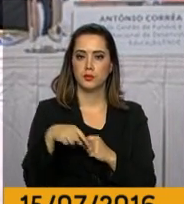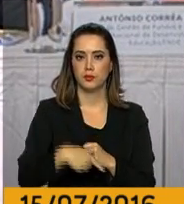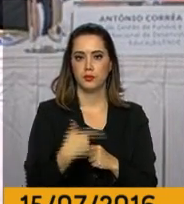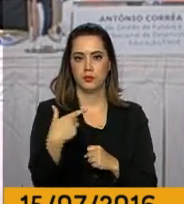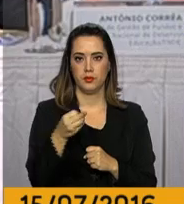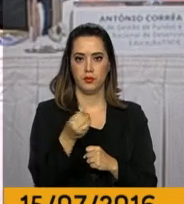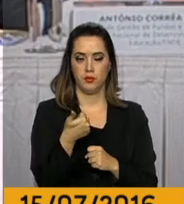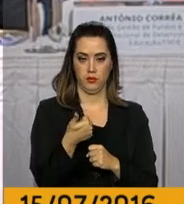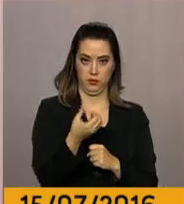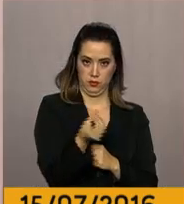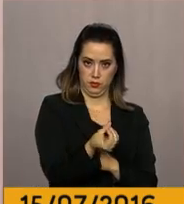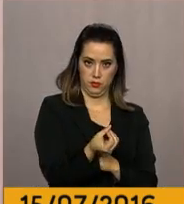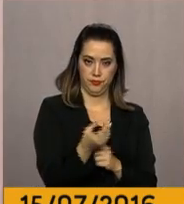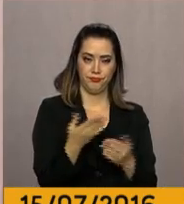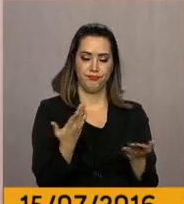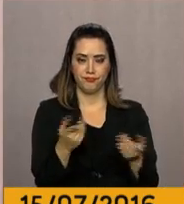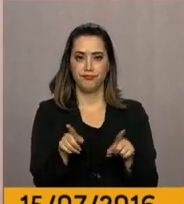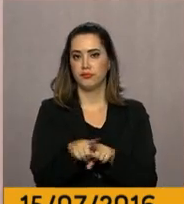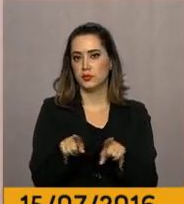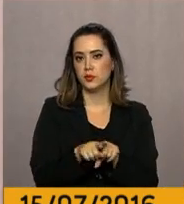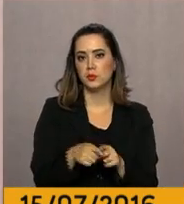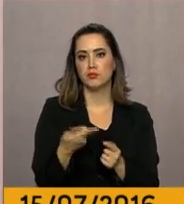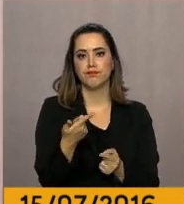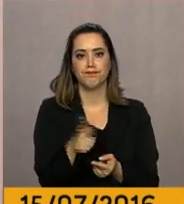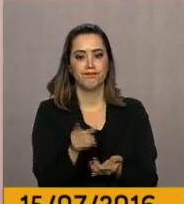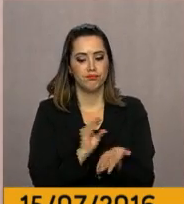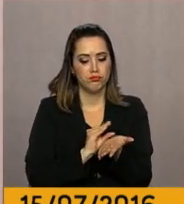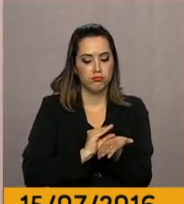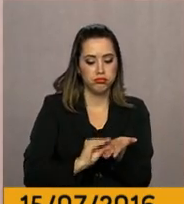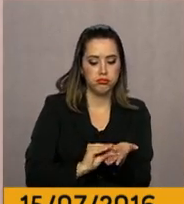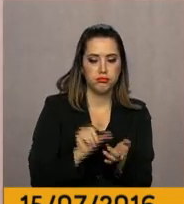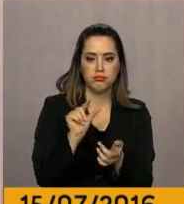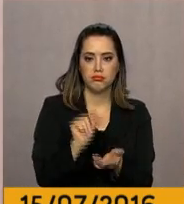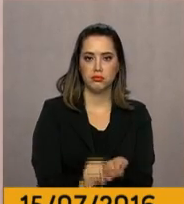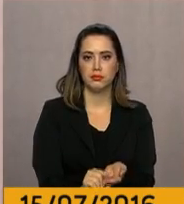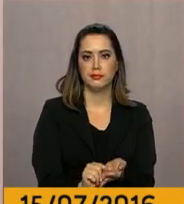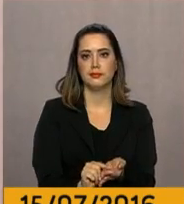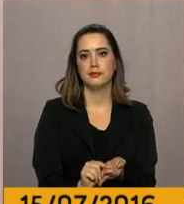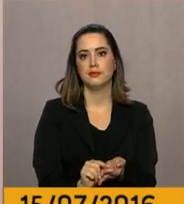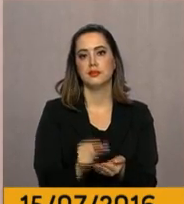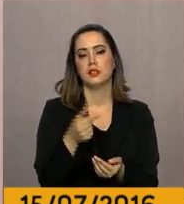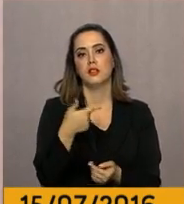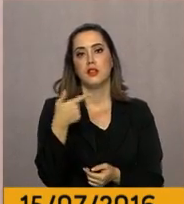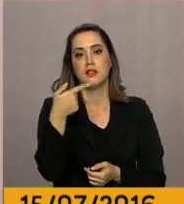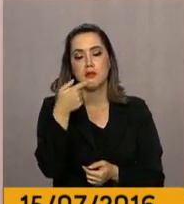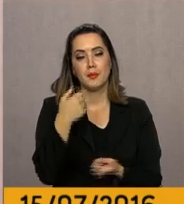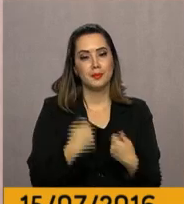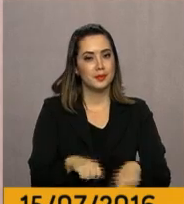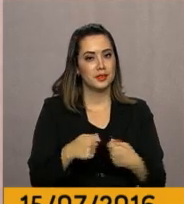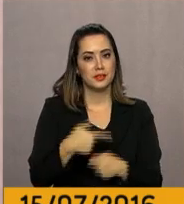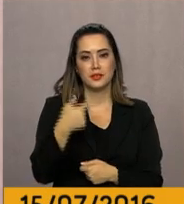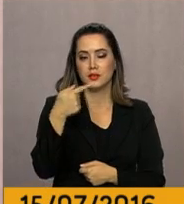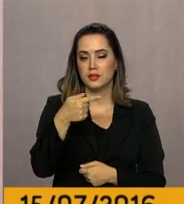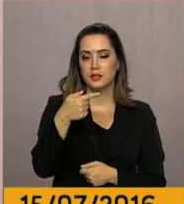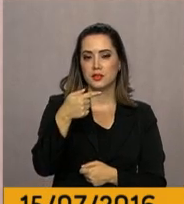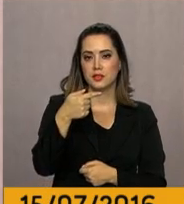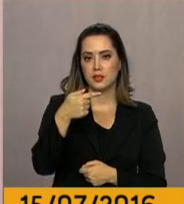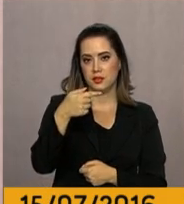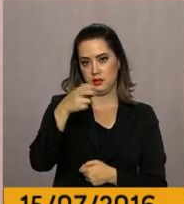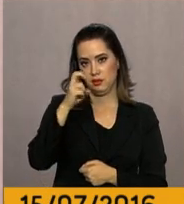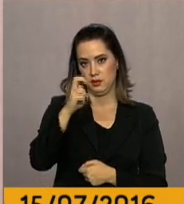2016, e tampouco para suprir a necessidade orçamentária de 75 mil novos